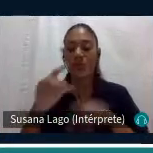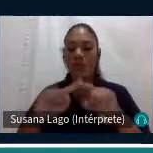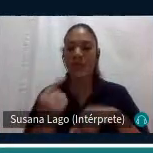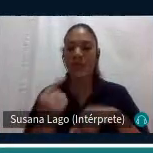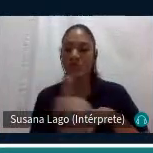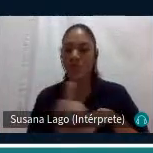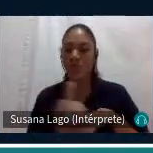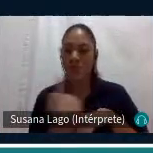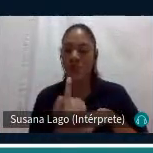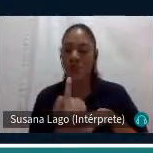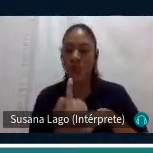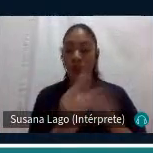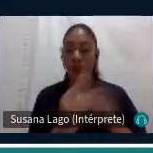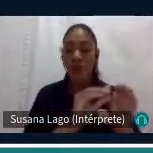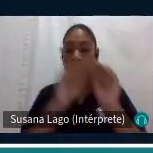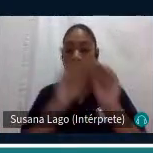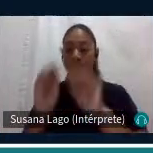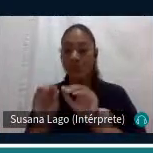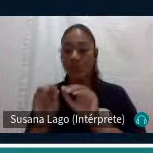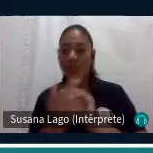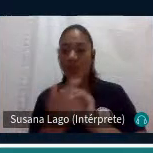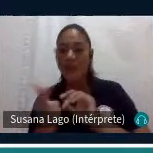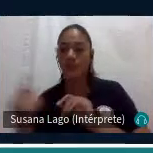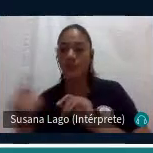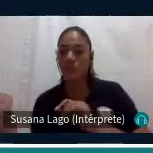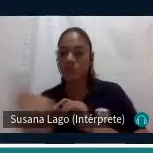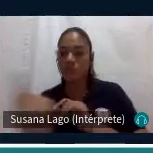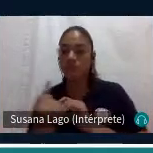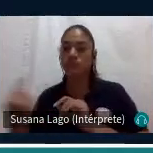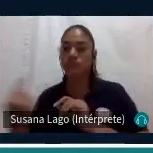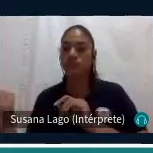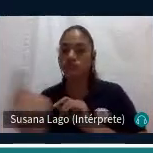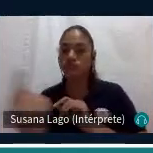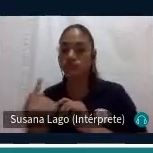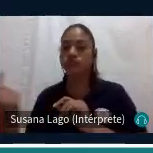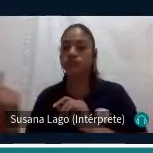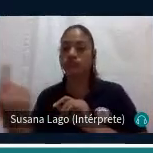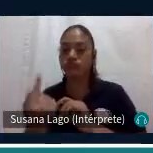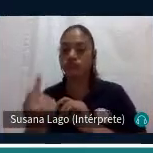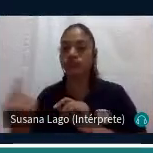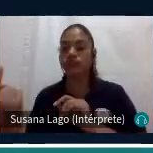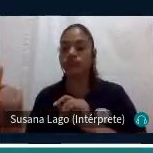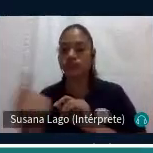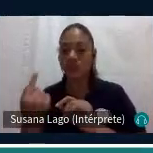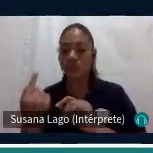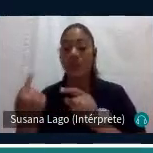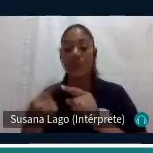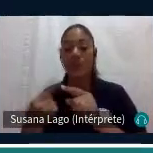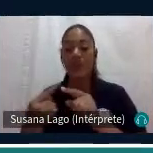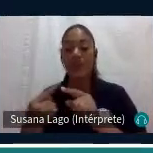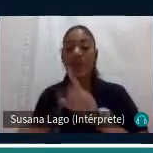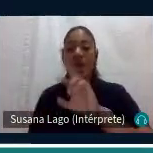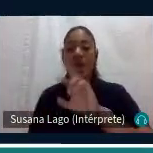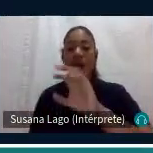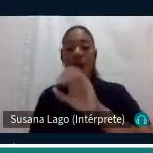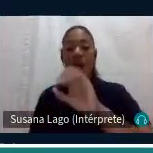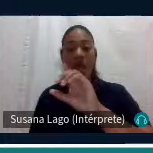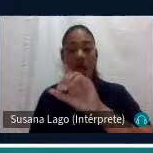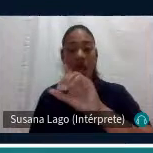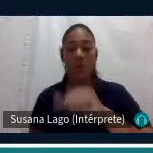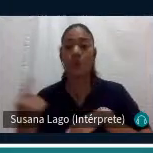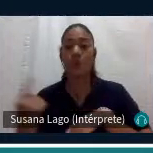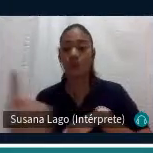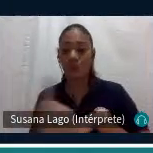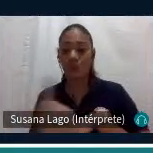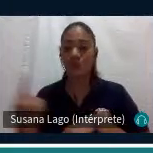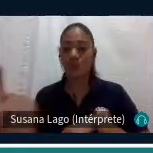maior, fica uma menor quantidade de rotações, porque o comprimento dessa roda é maior. Então, para ela fazer uma rotação inteira nela